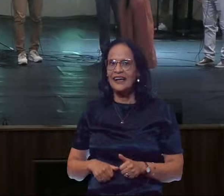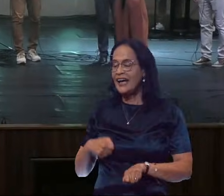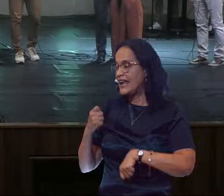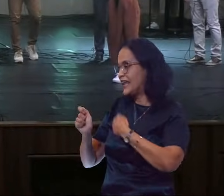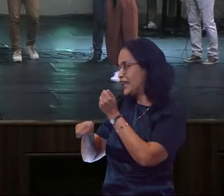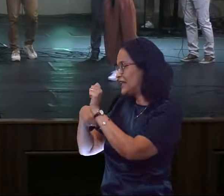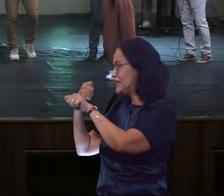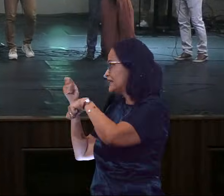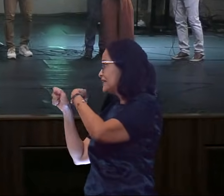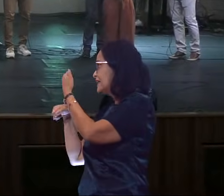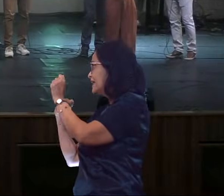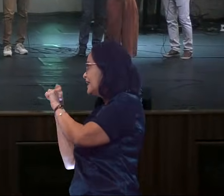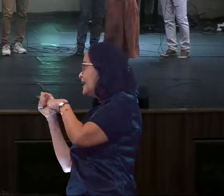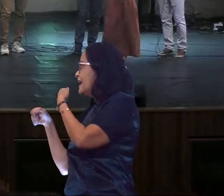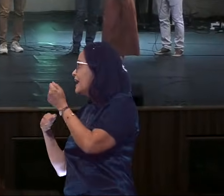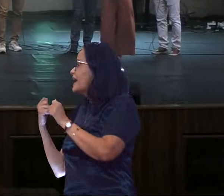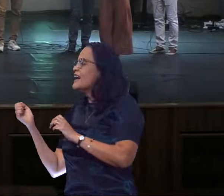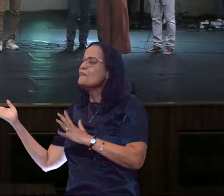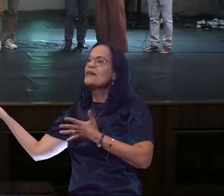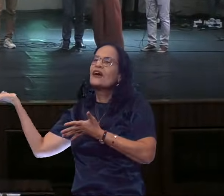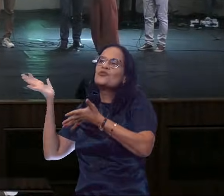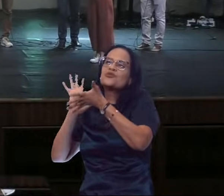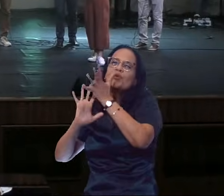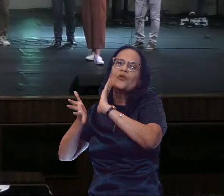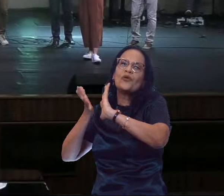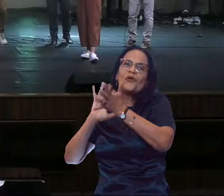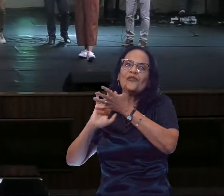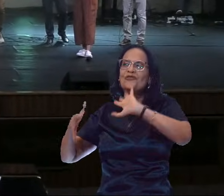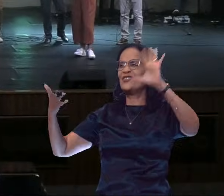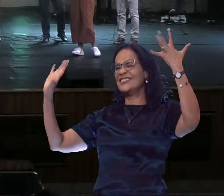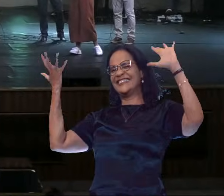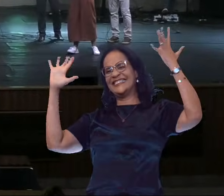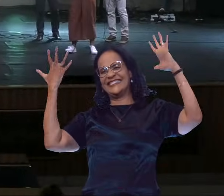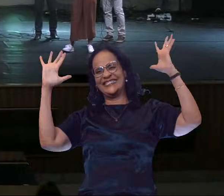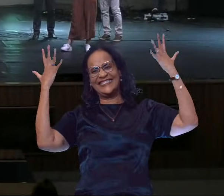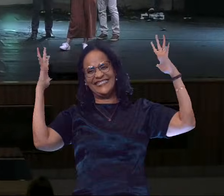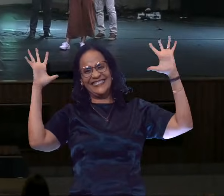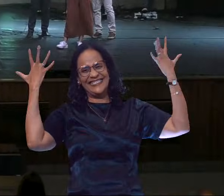vieram entregar o seu louvor ao Senhor? Pode aplaudir ao Senhor.